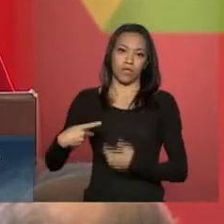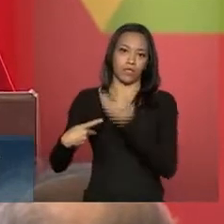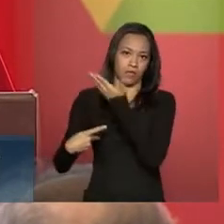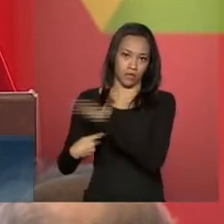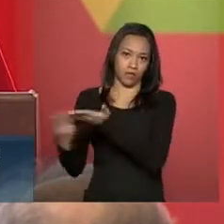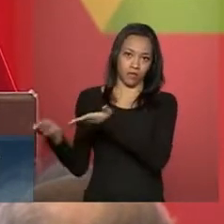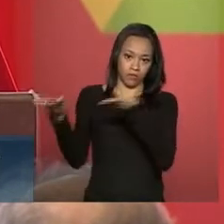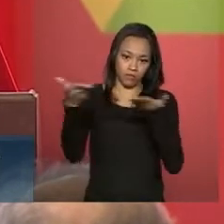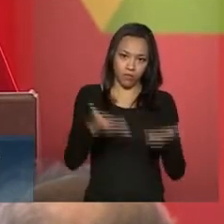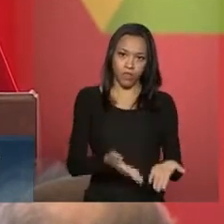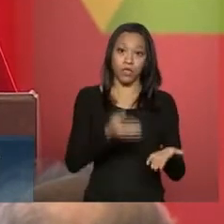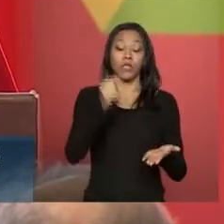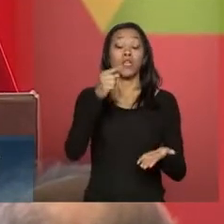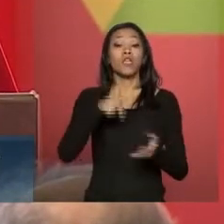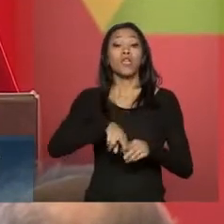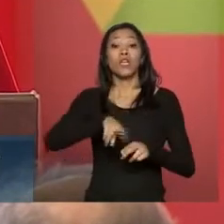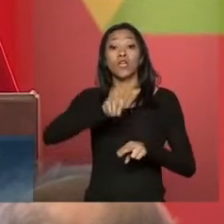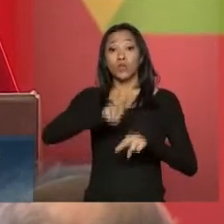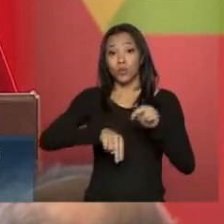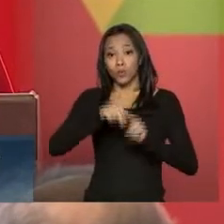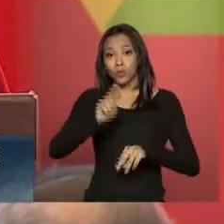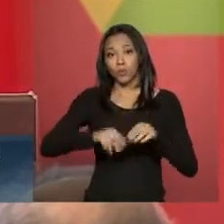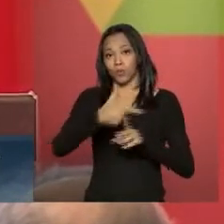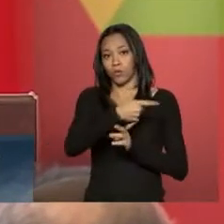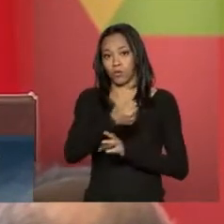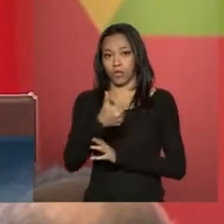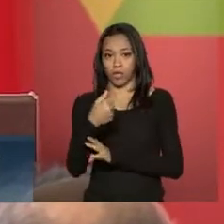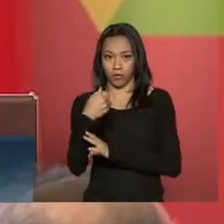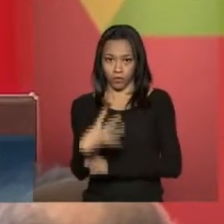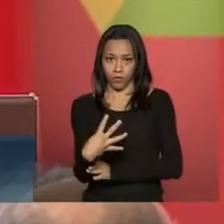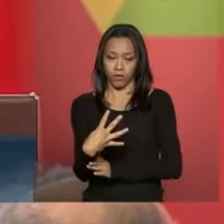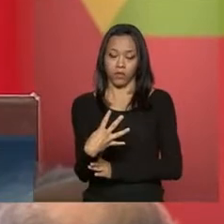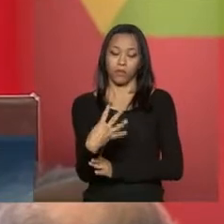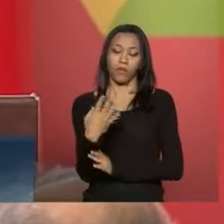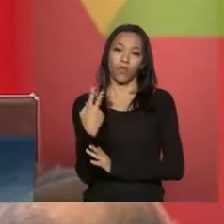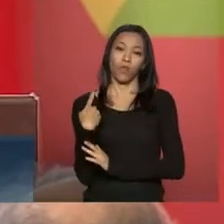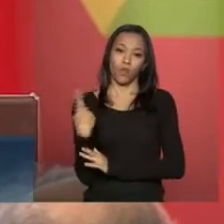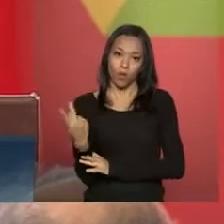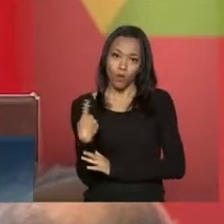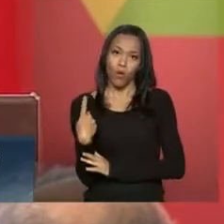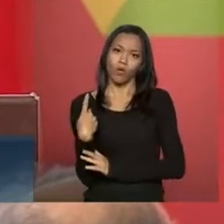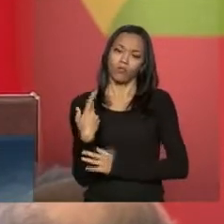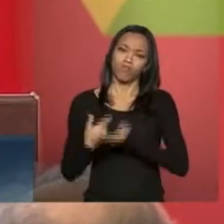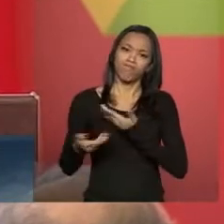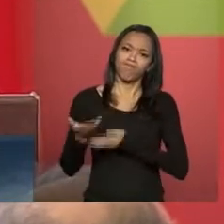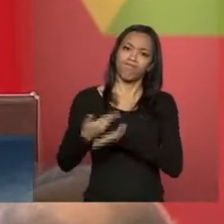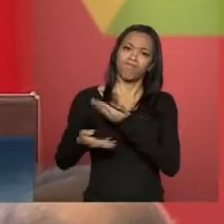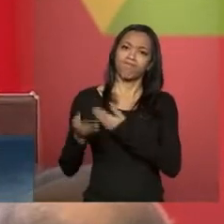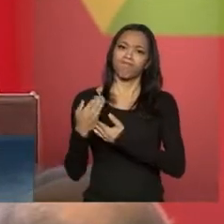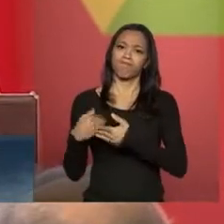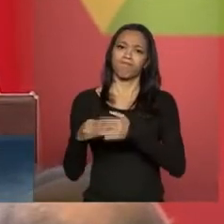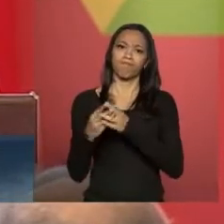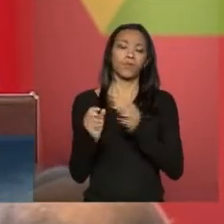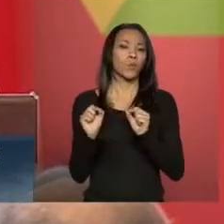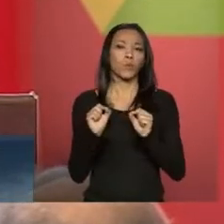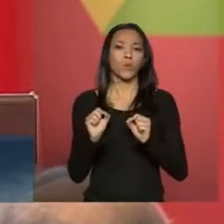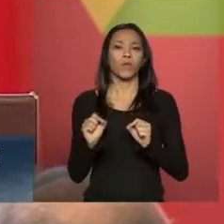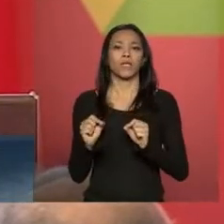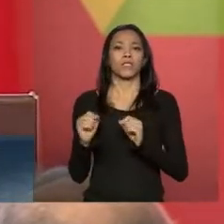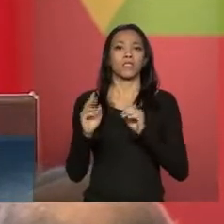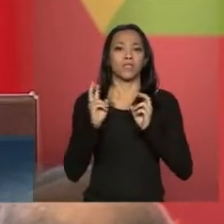ao Brasil em julho de 2014. Construímos, por meio dos princípios